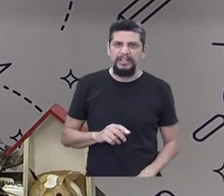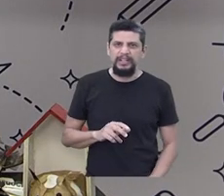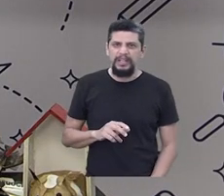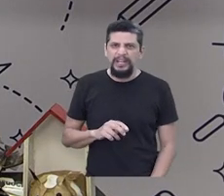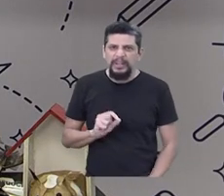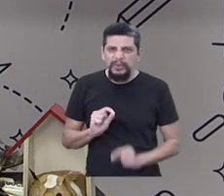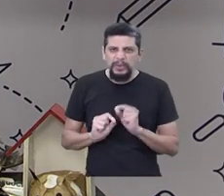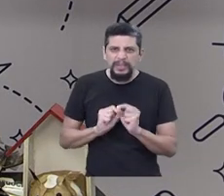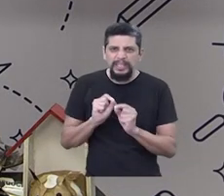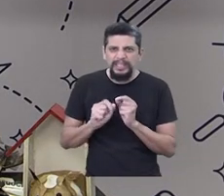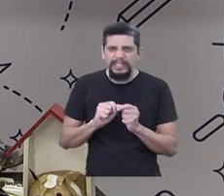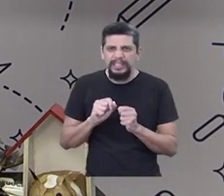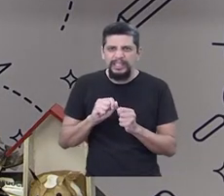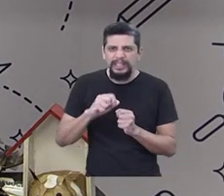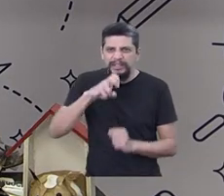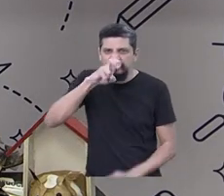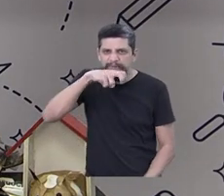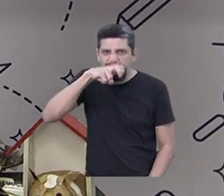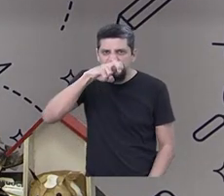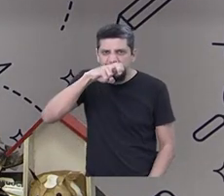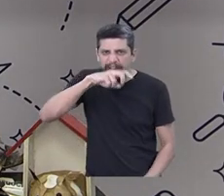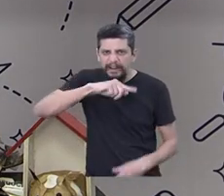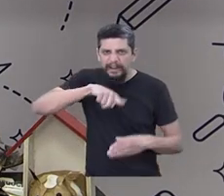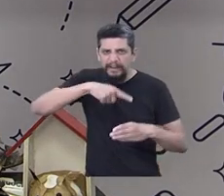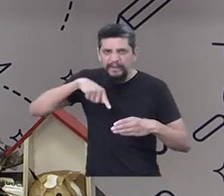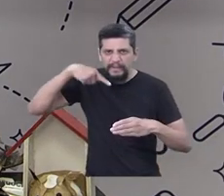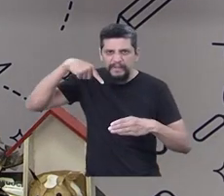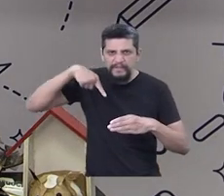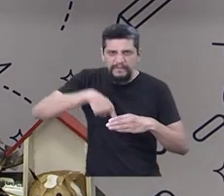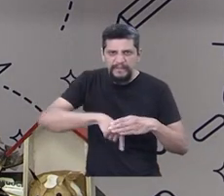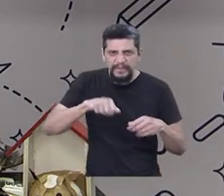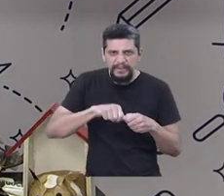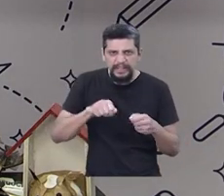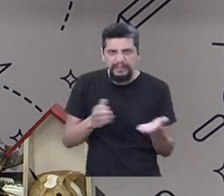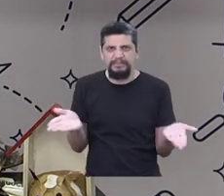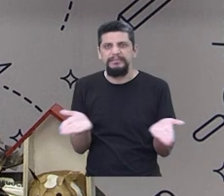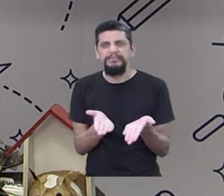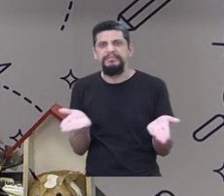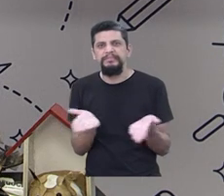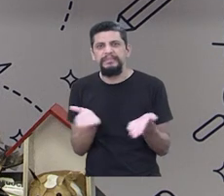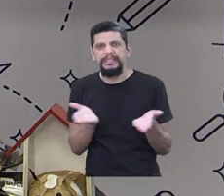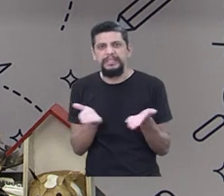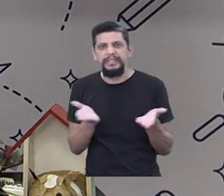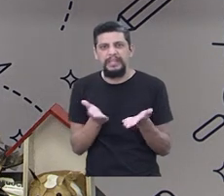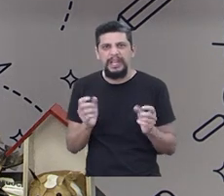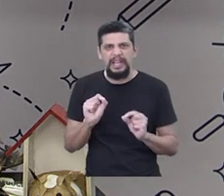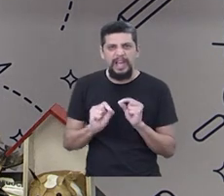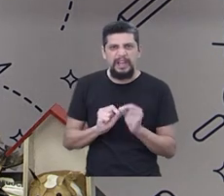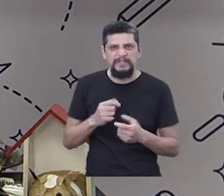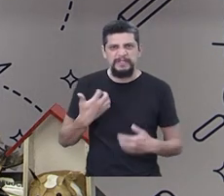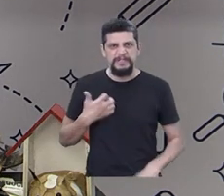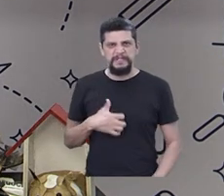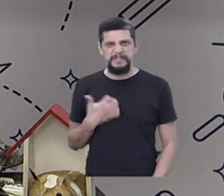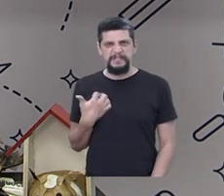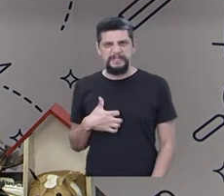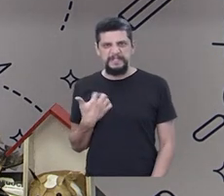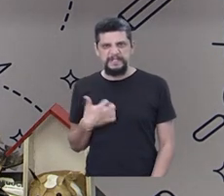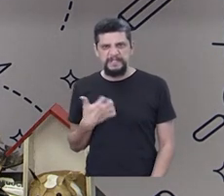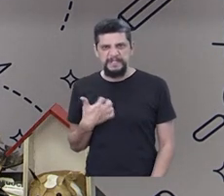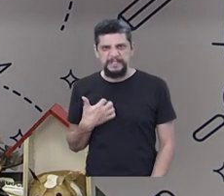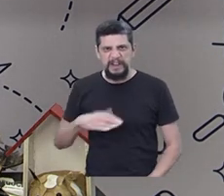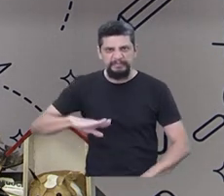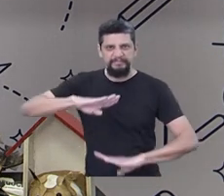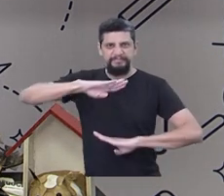Gente, o que a toupeira vai fazer a partir disso? Ela ficou muito brava